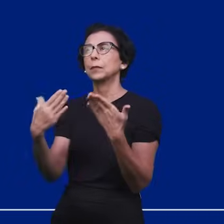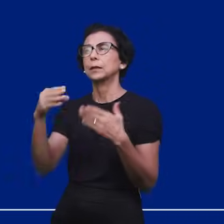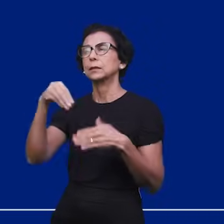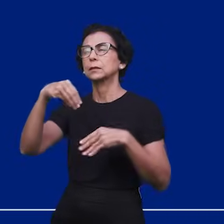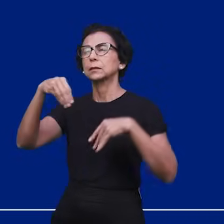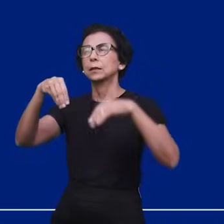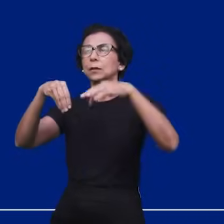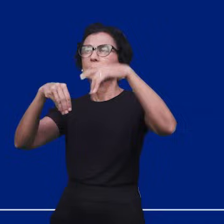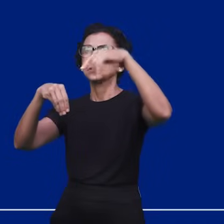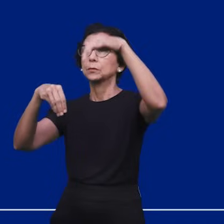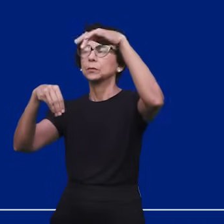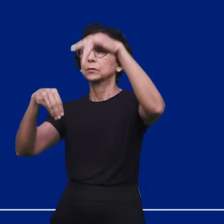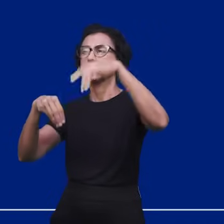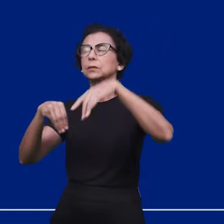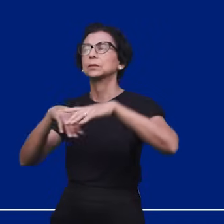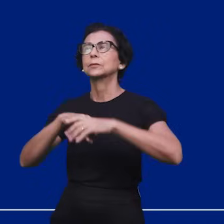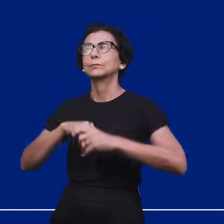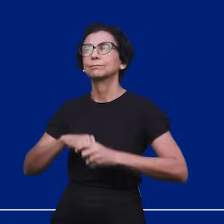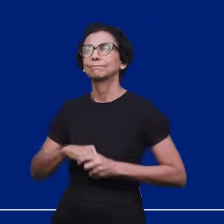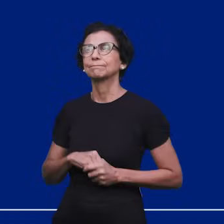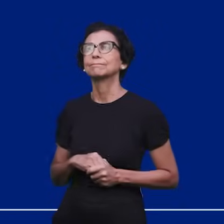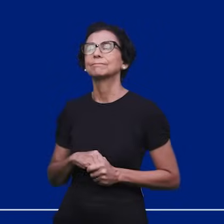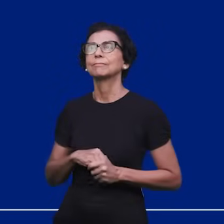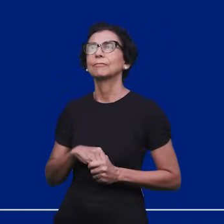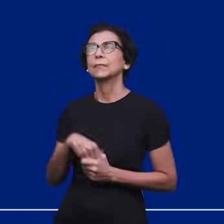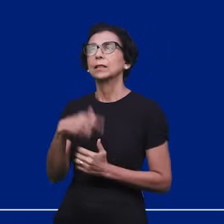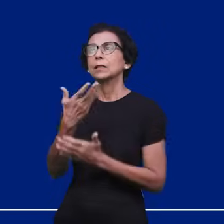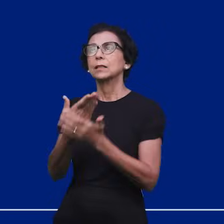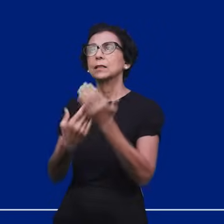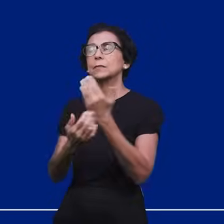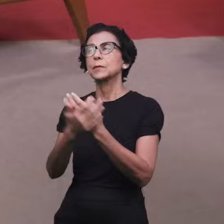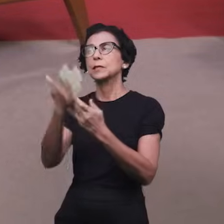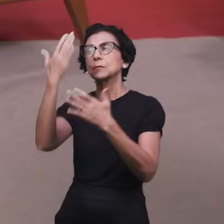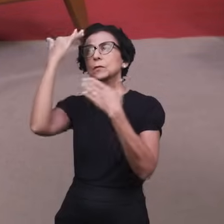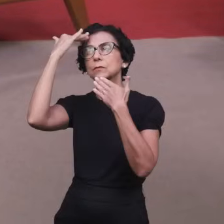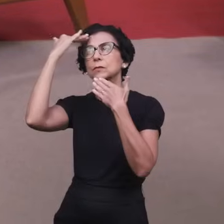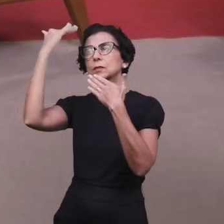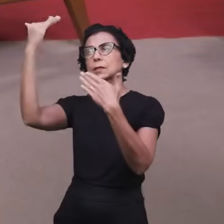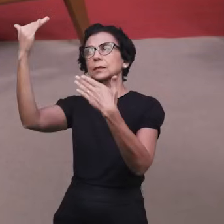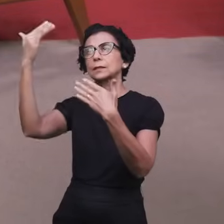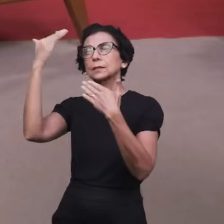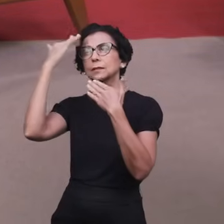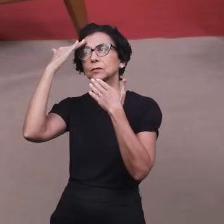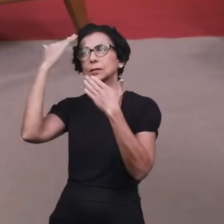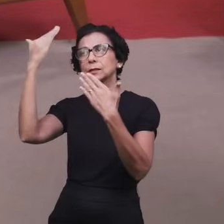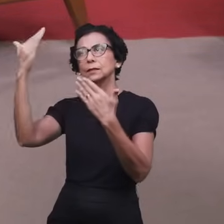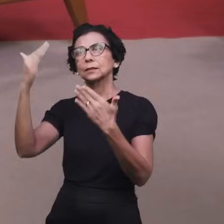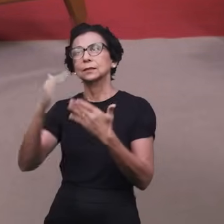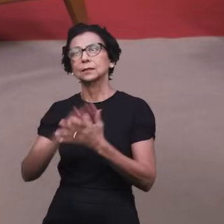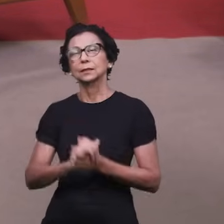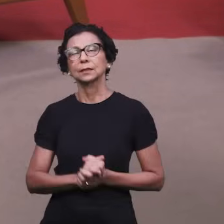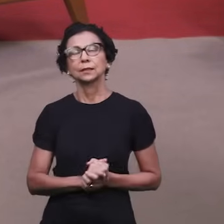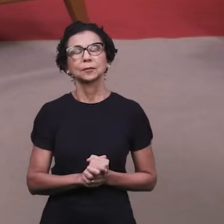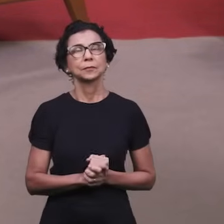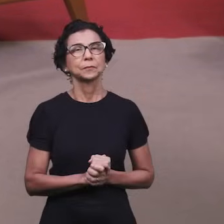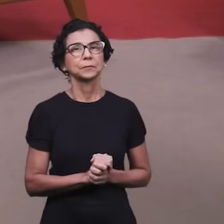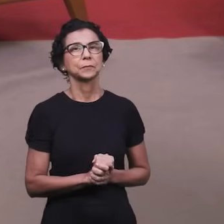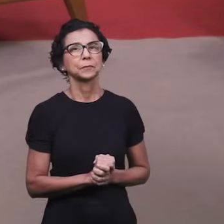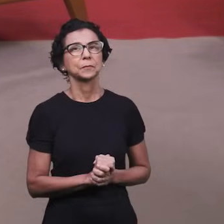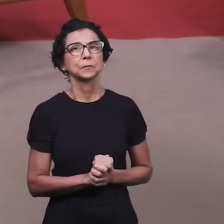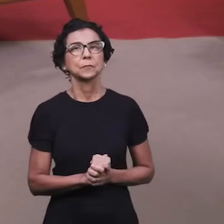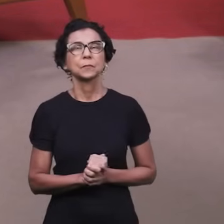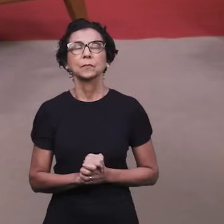seja o levantar das minhas mãos como o sacrifício. Tá aí, glórias ao nome do Senhor. Glória Amém. a Jesus. A bênção que